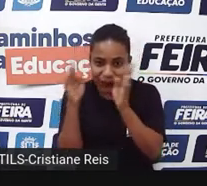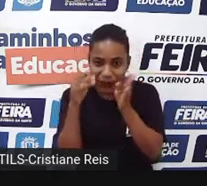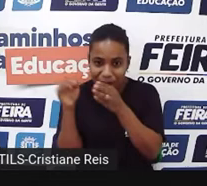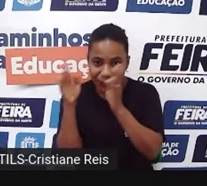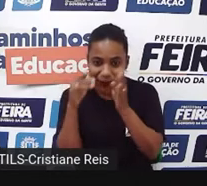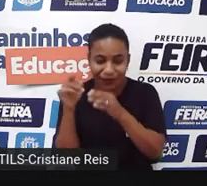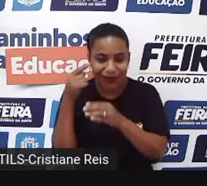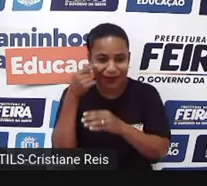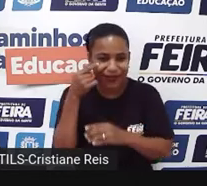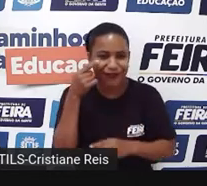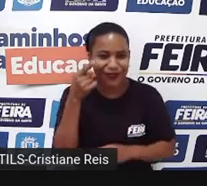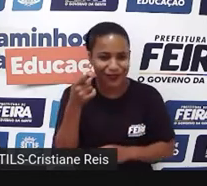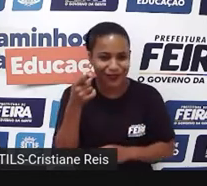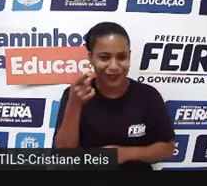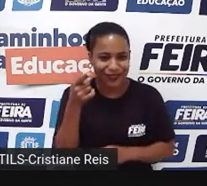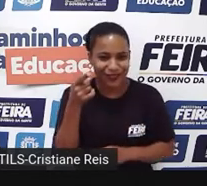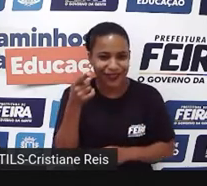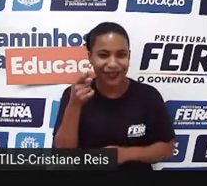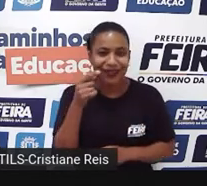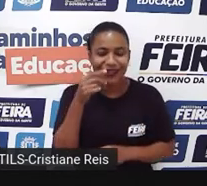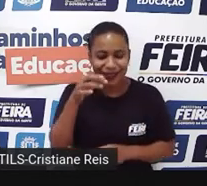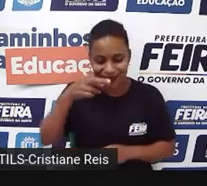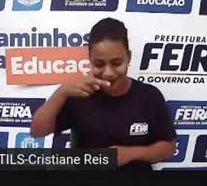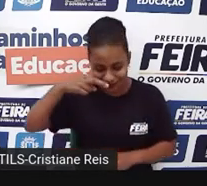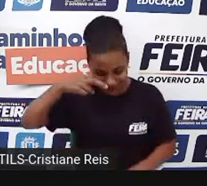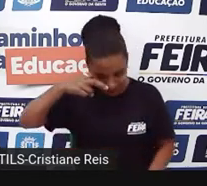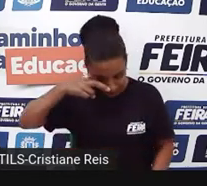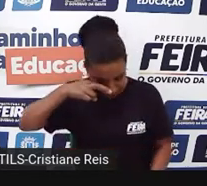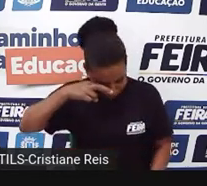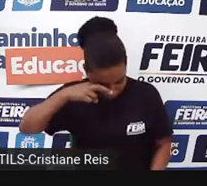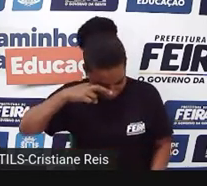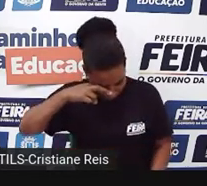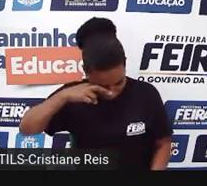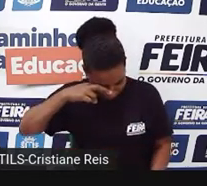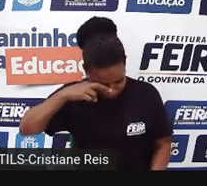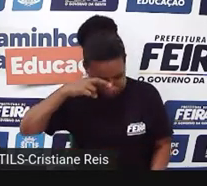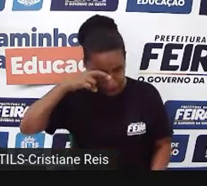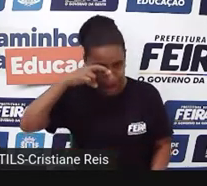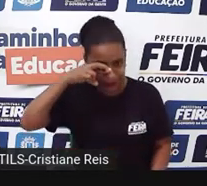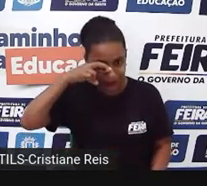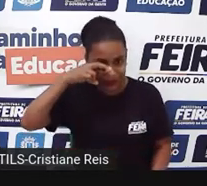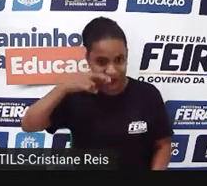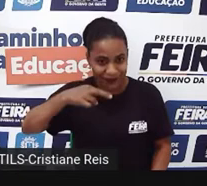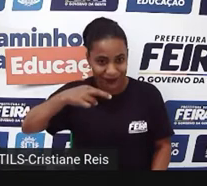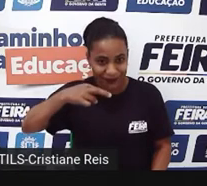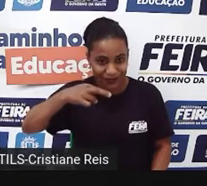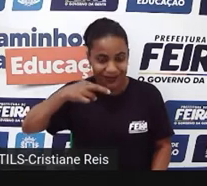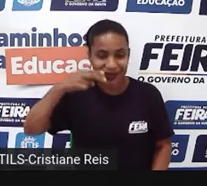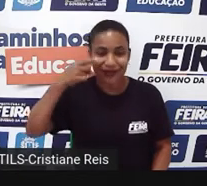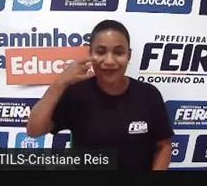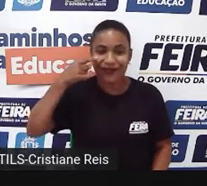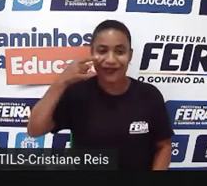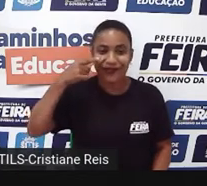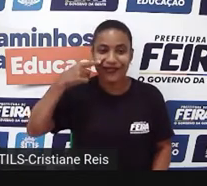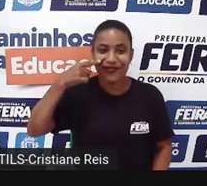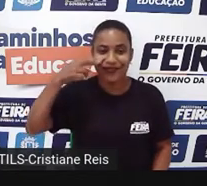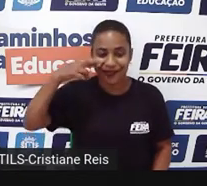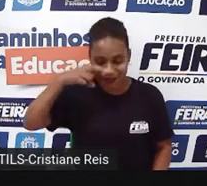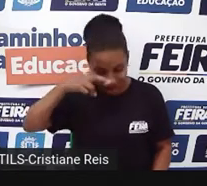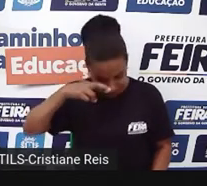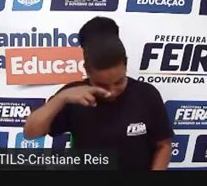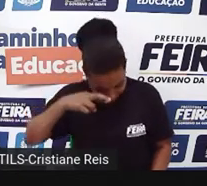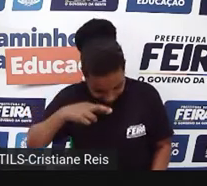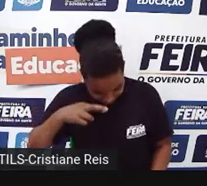um orifício, né, em forma de círculo, e era a partir daqui que as pessoas colocavam o olho para visualizar as